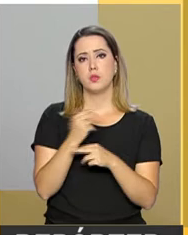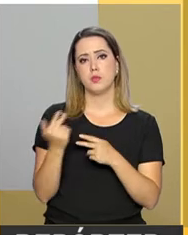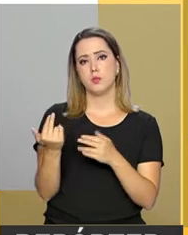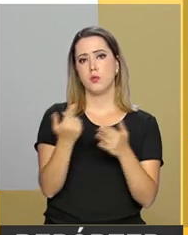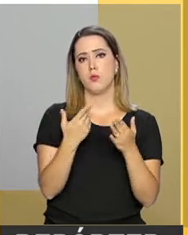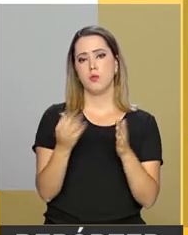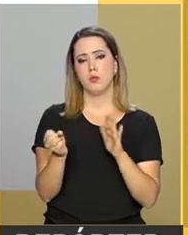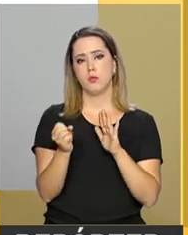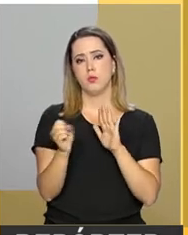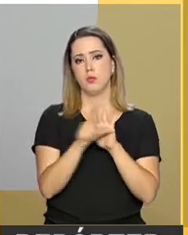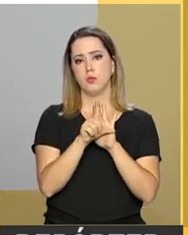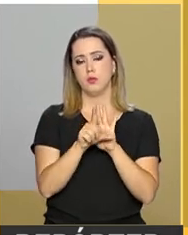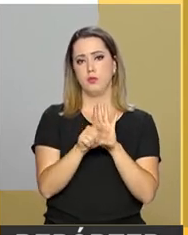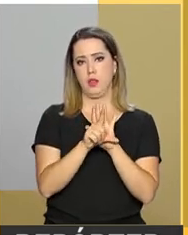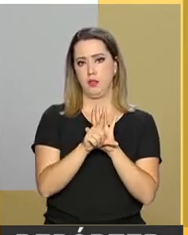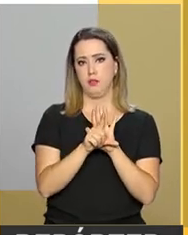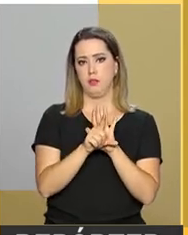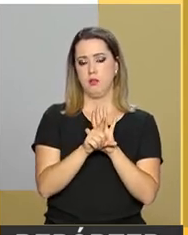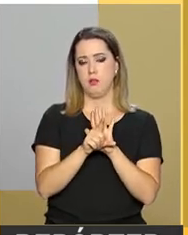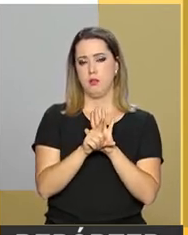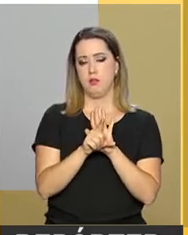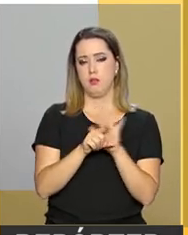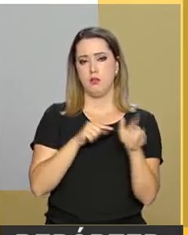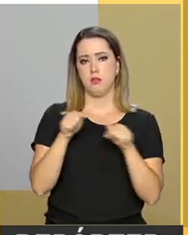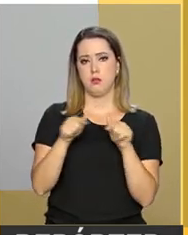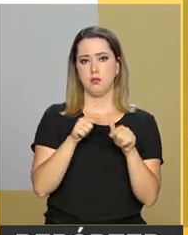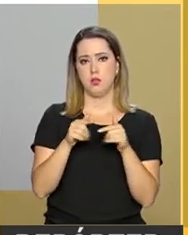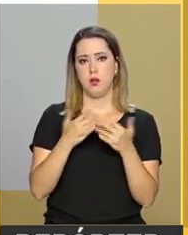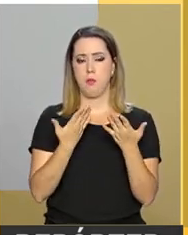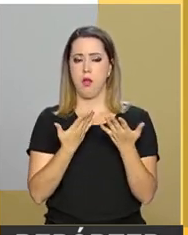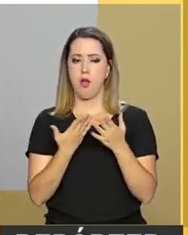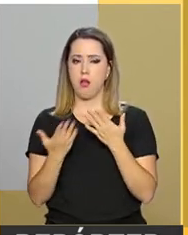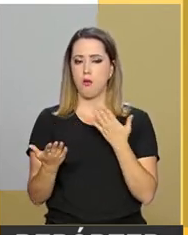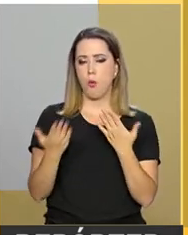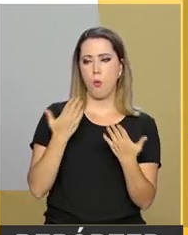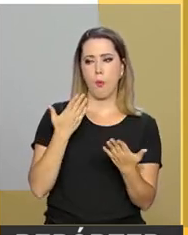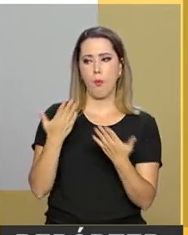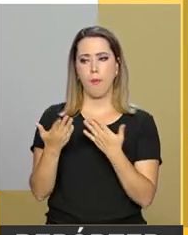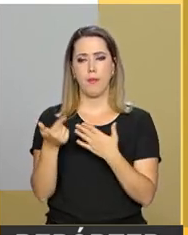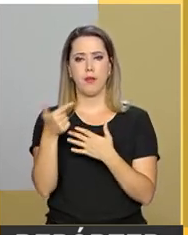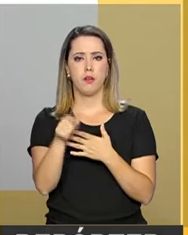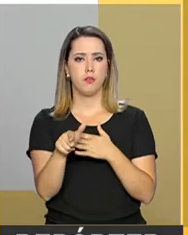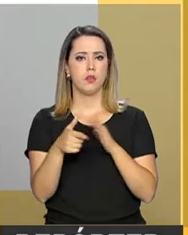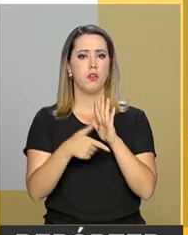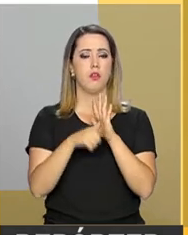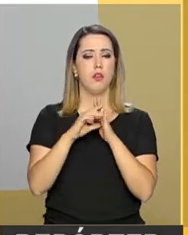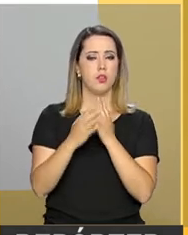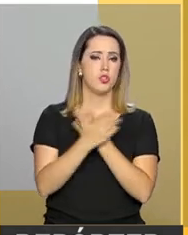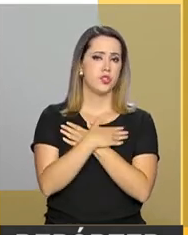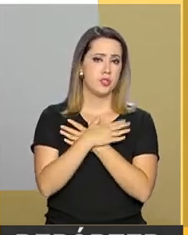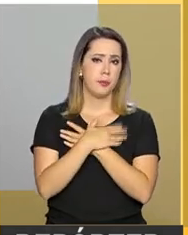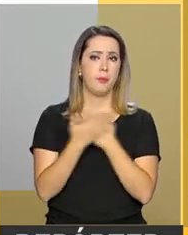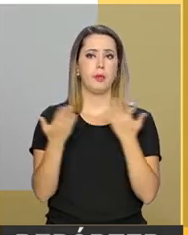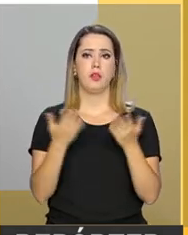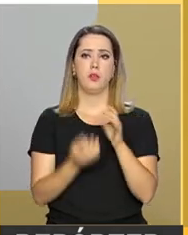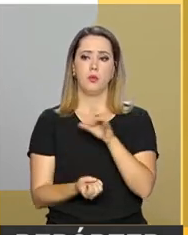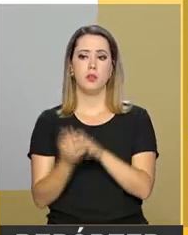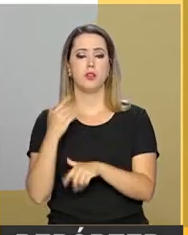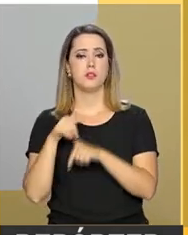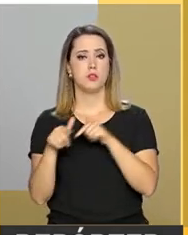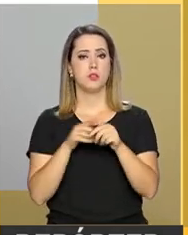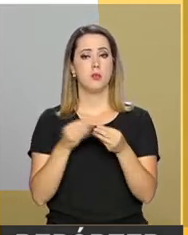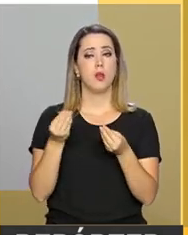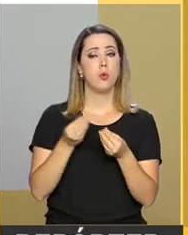similar. Tudo proporcional ao número de empregos do país, existente antes e depois, o tipo de mudanças na